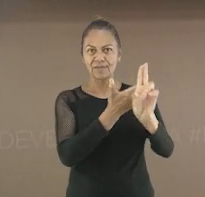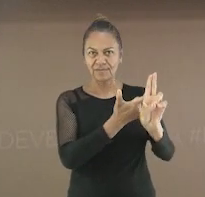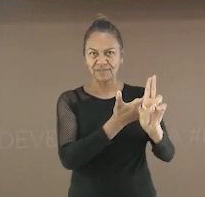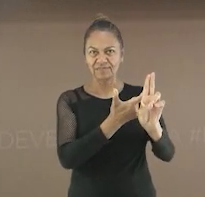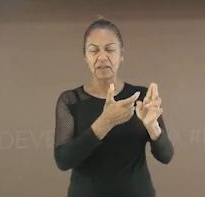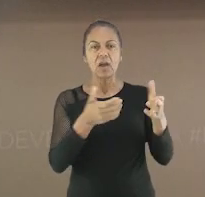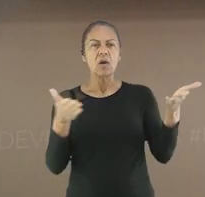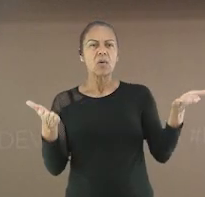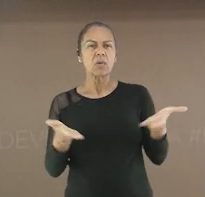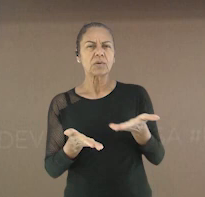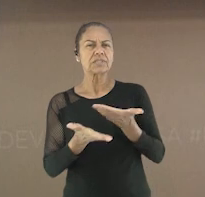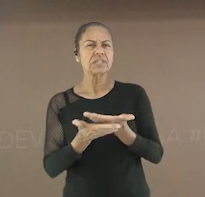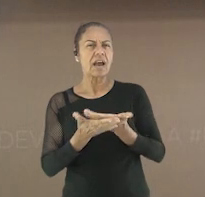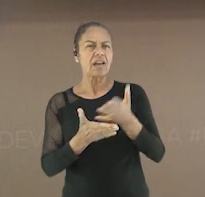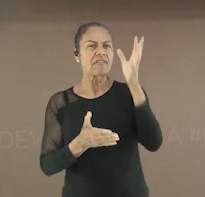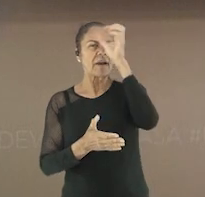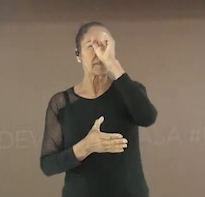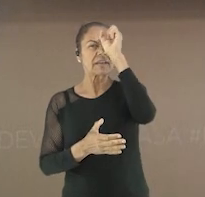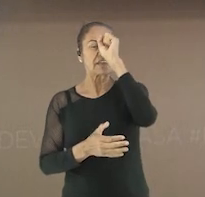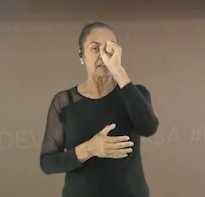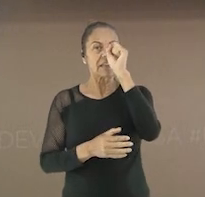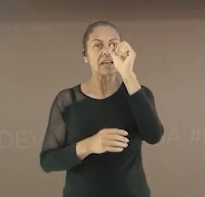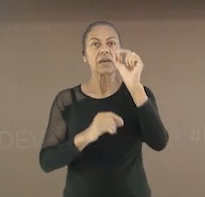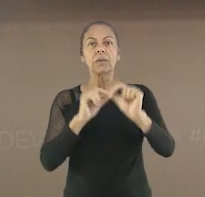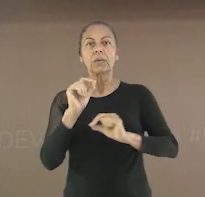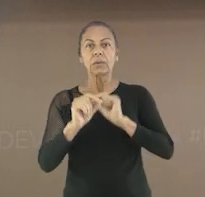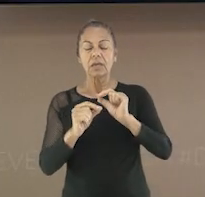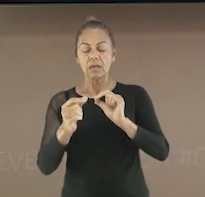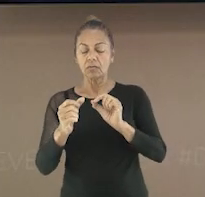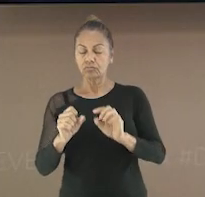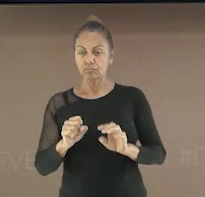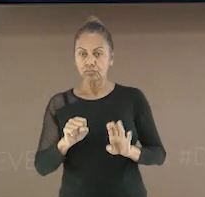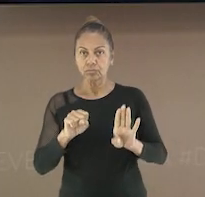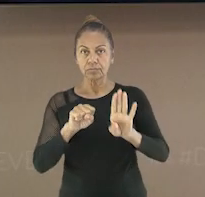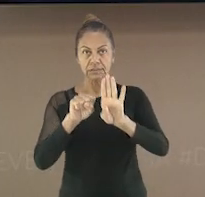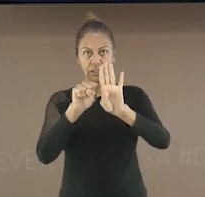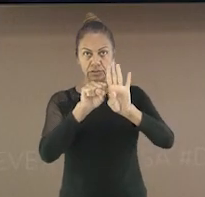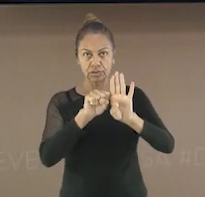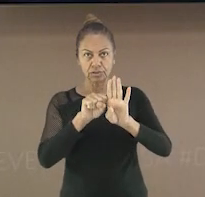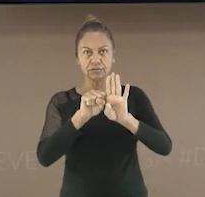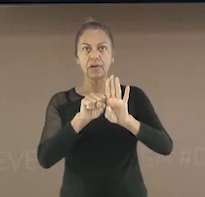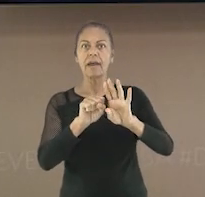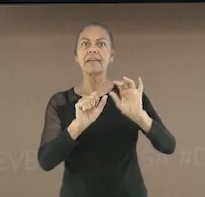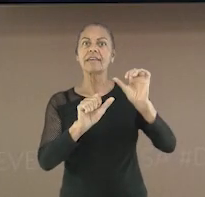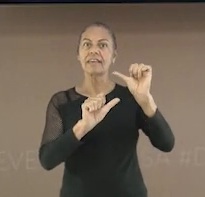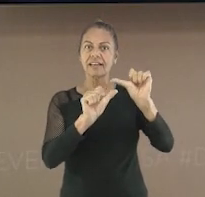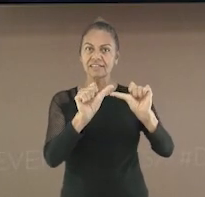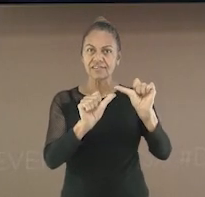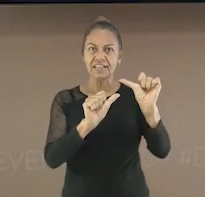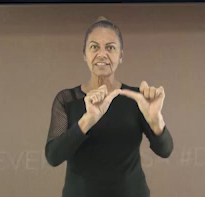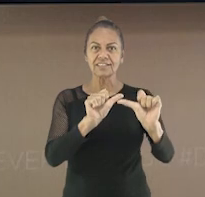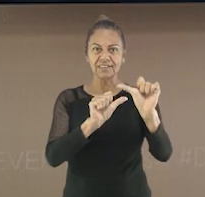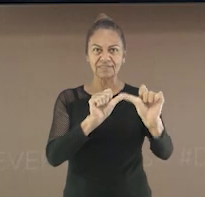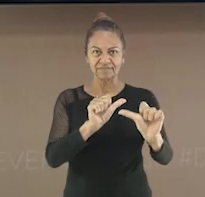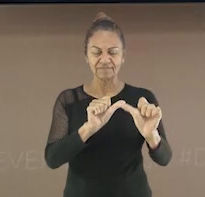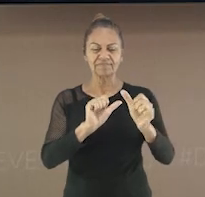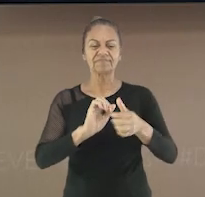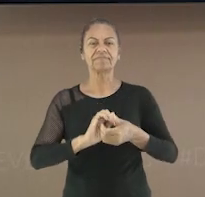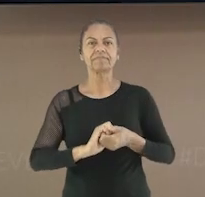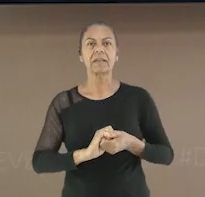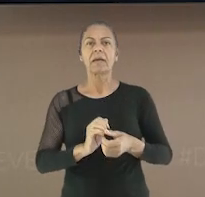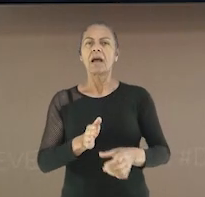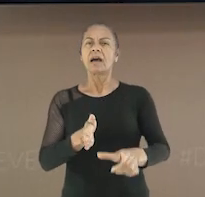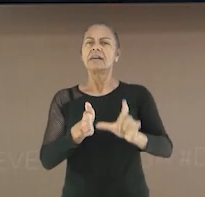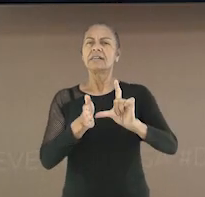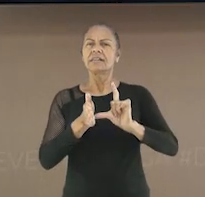sobre o substantivo e suas flexões. Mas antes de começar, eu vou passar algumas